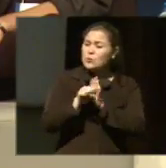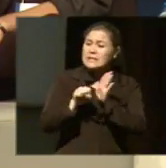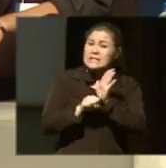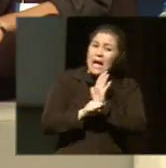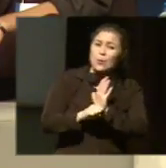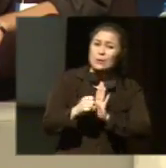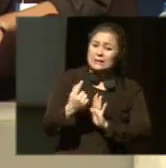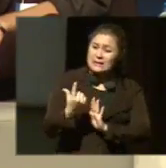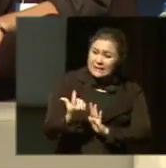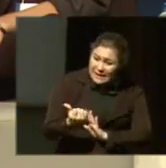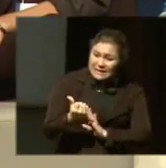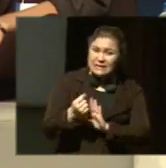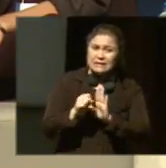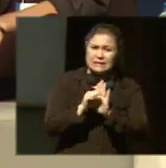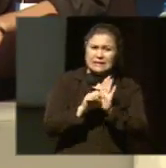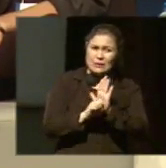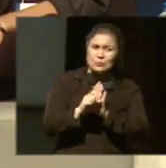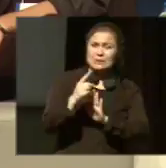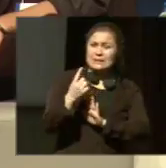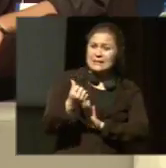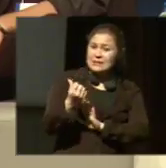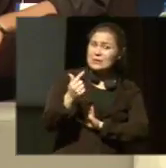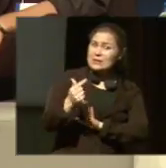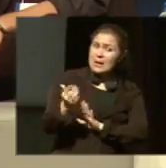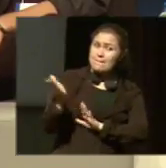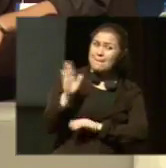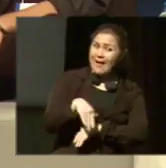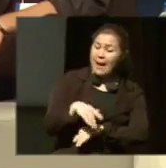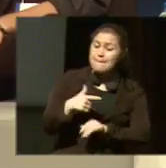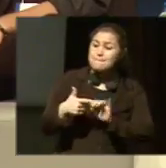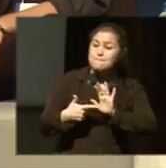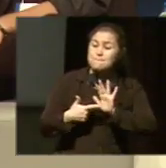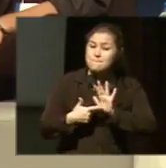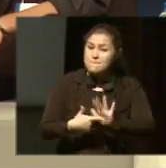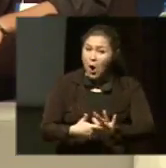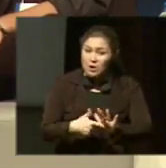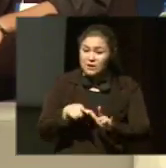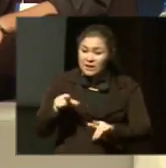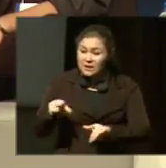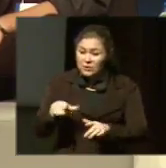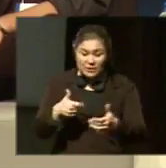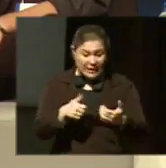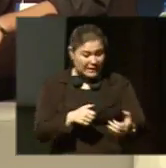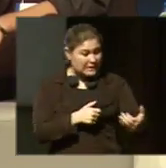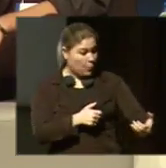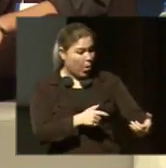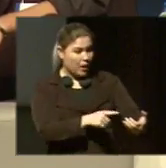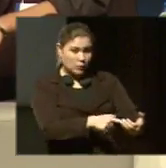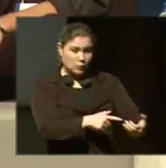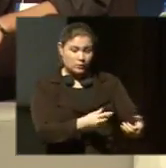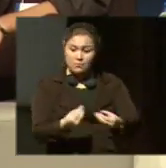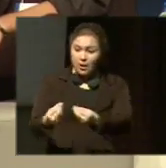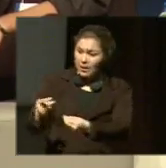cá, entendeu? Deu aham, daí ele, mostra isso que tu tá segurando pra essa pessoa.